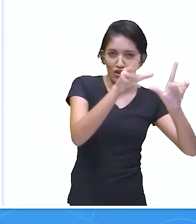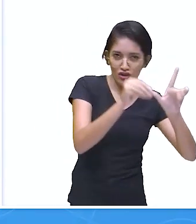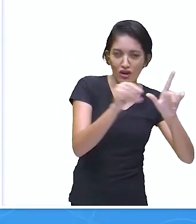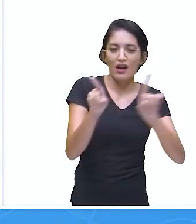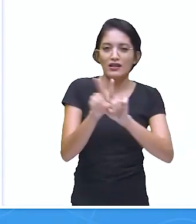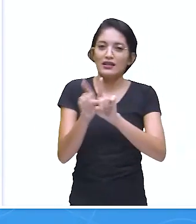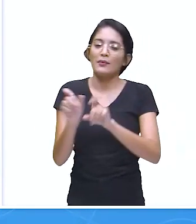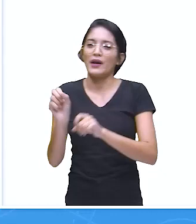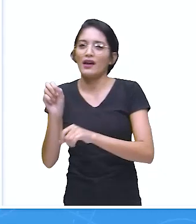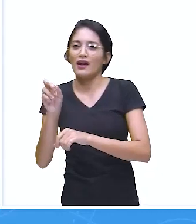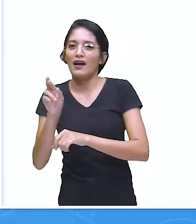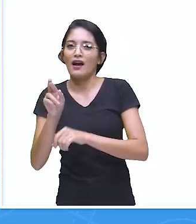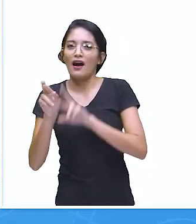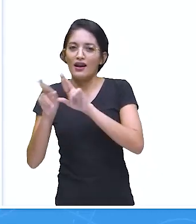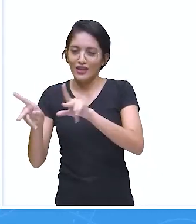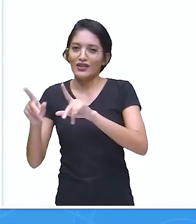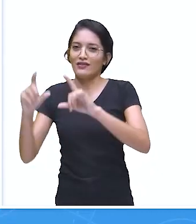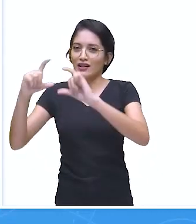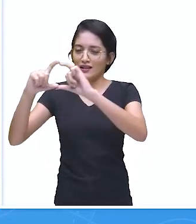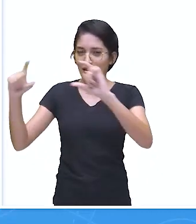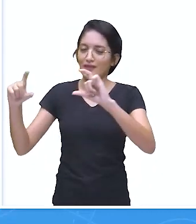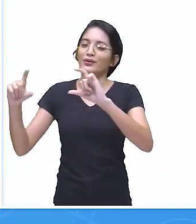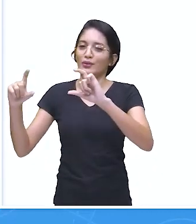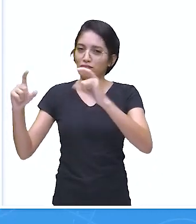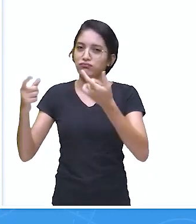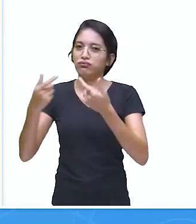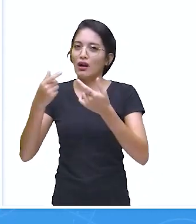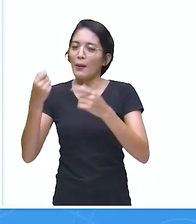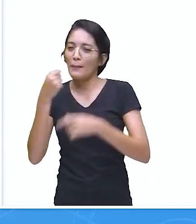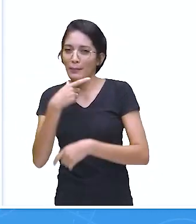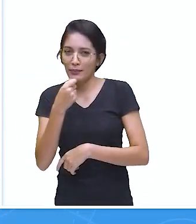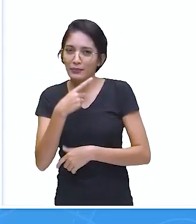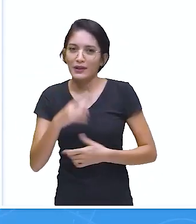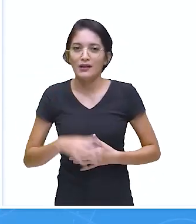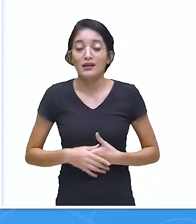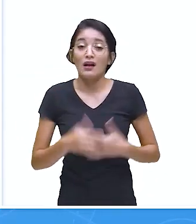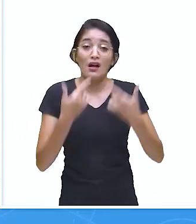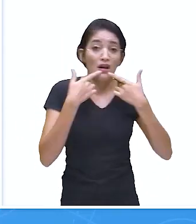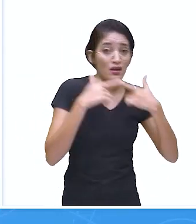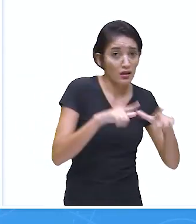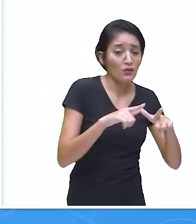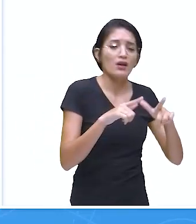Essa associação da linguagem verbal e linguagem não verbal entre